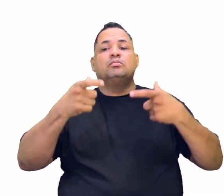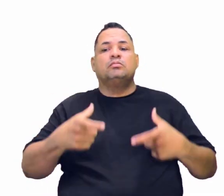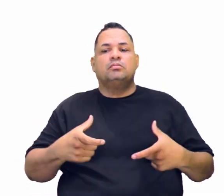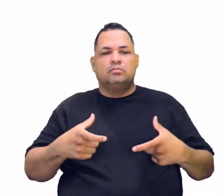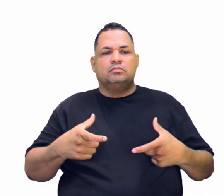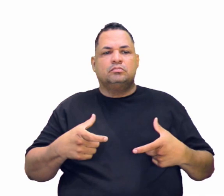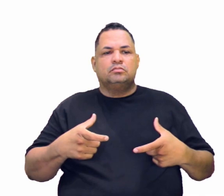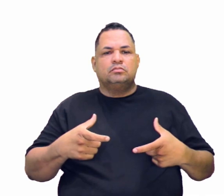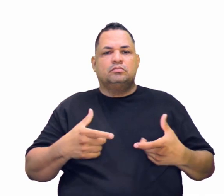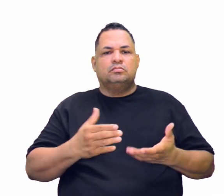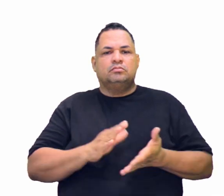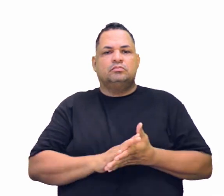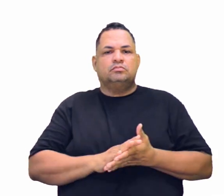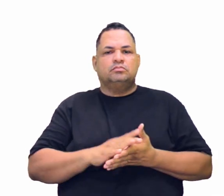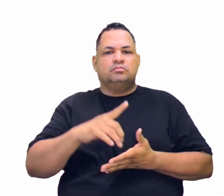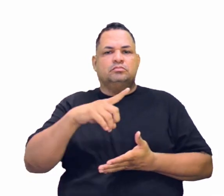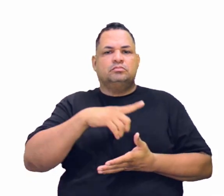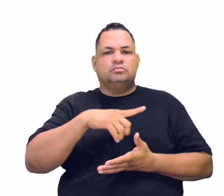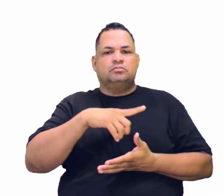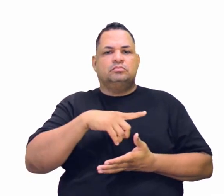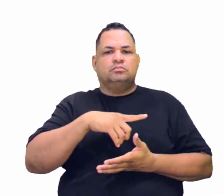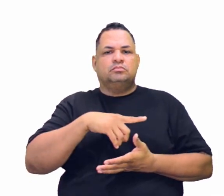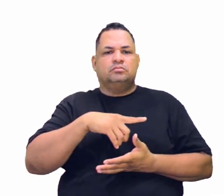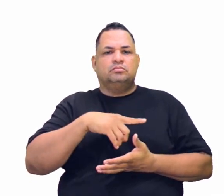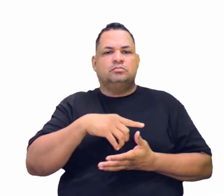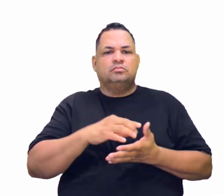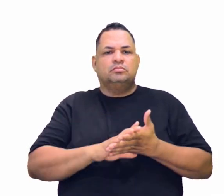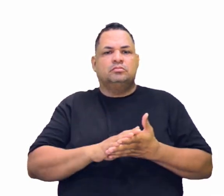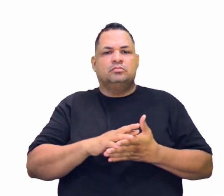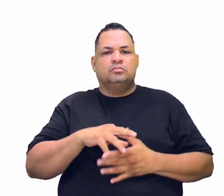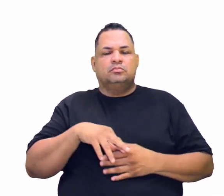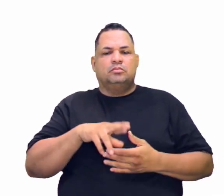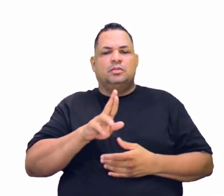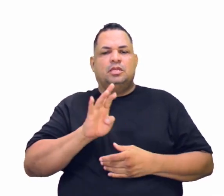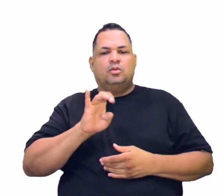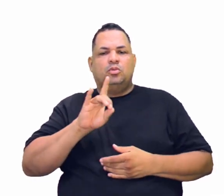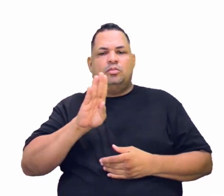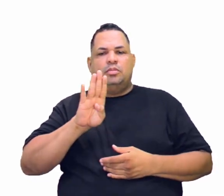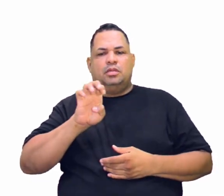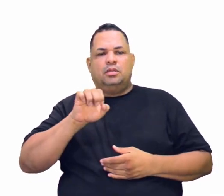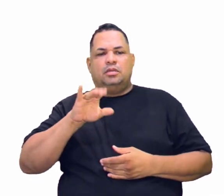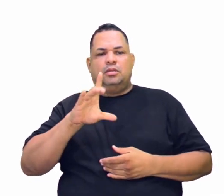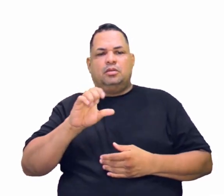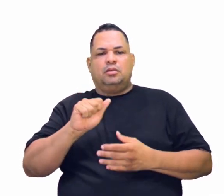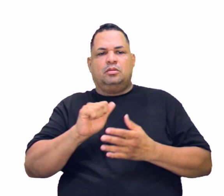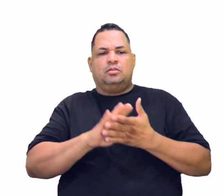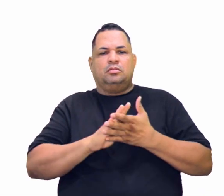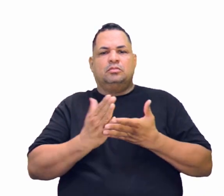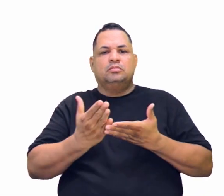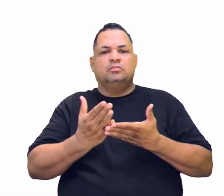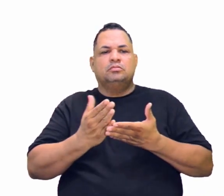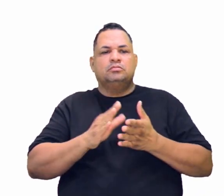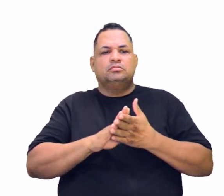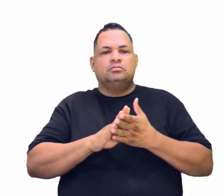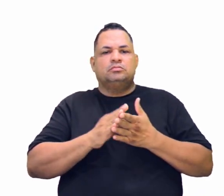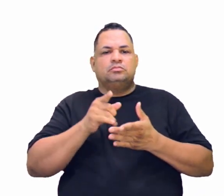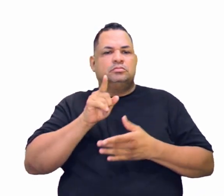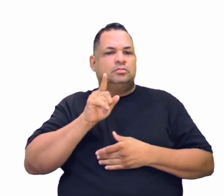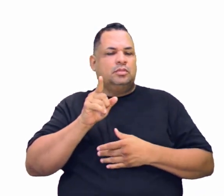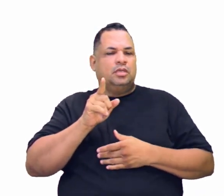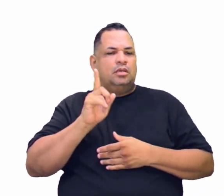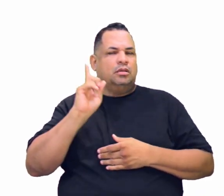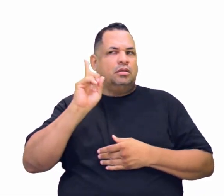Vejam, senhores, eles estão situados no Rio Branco. especificamente ali na